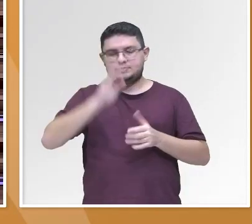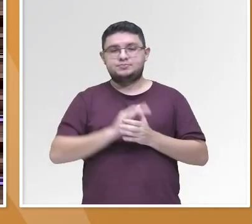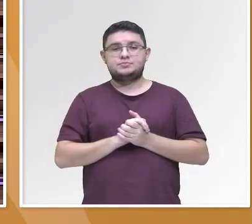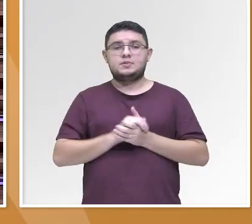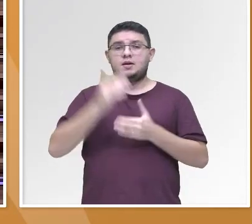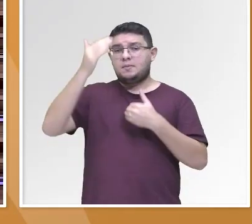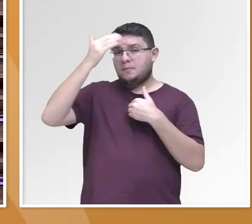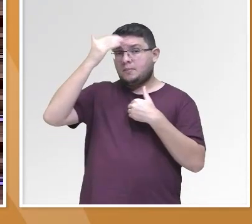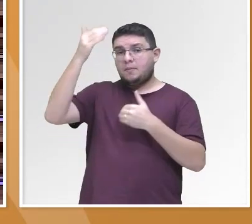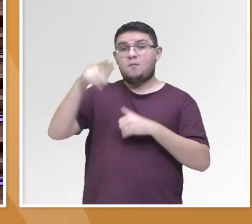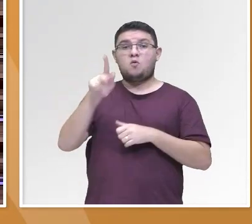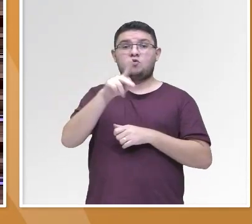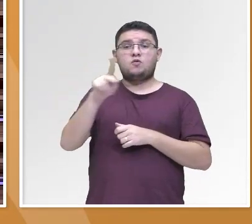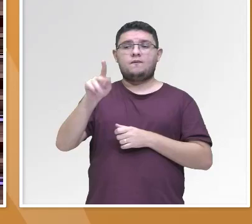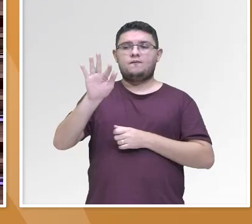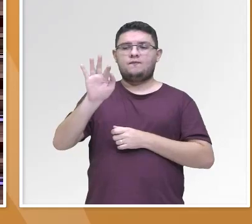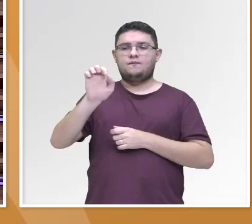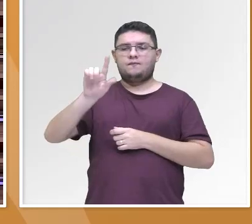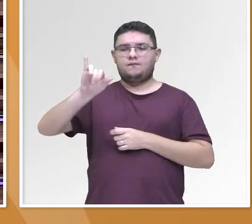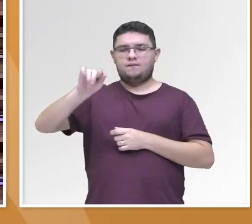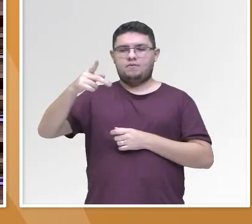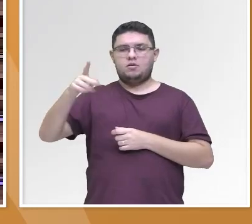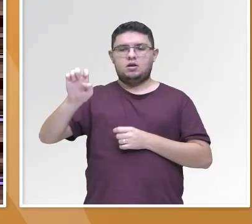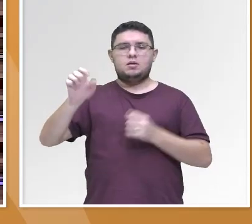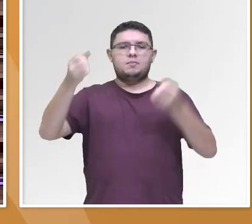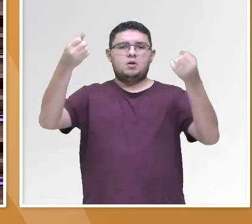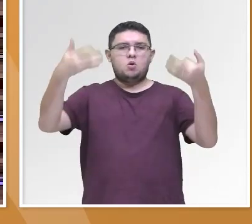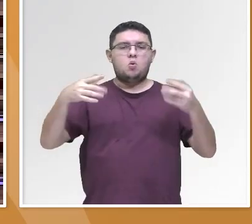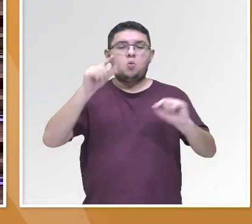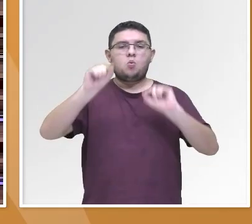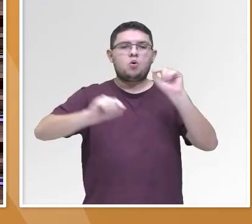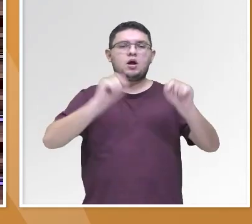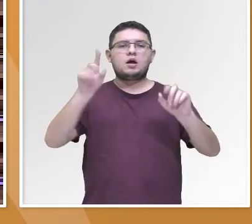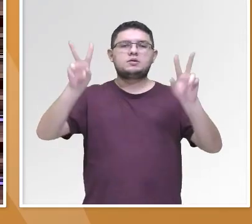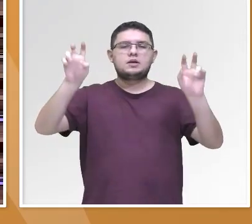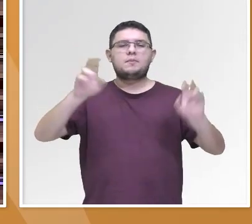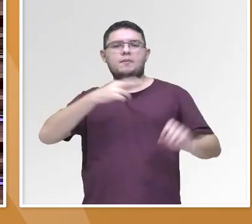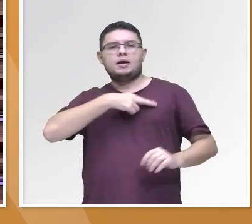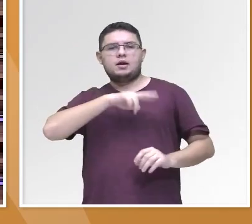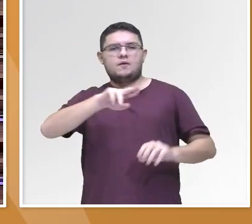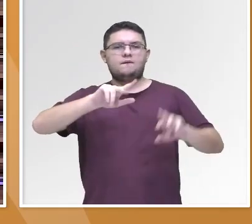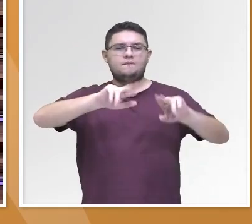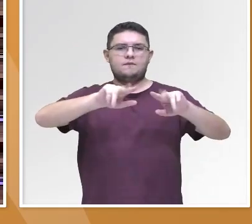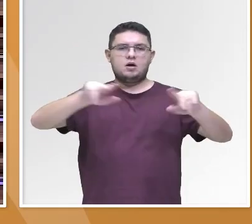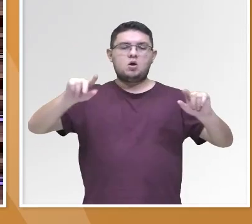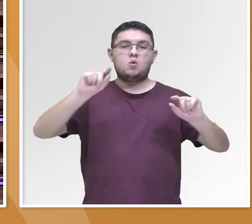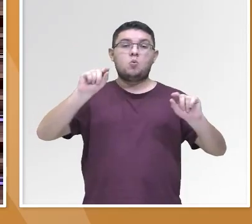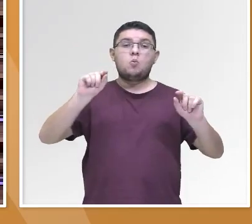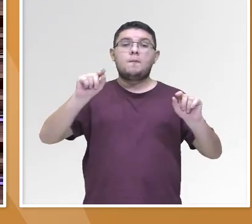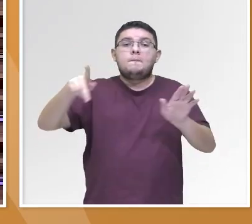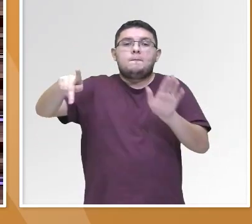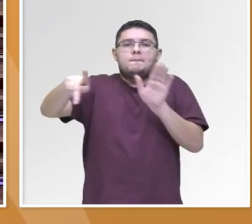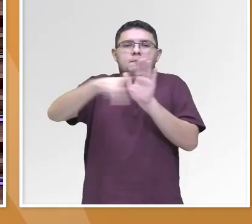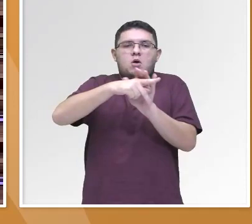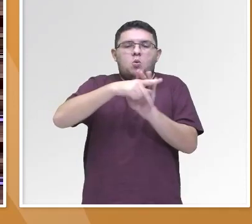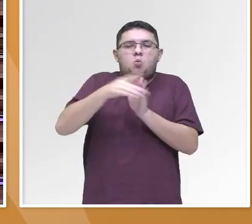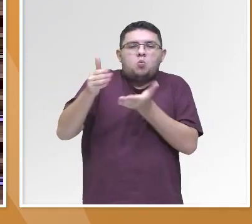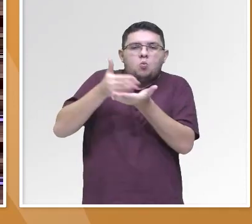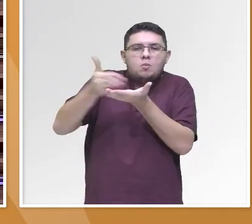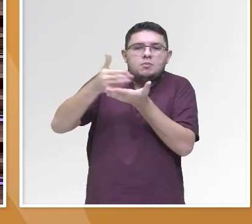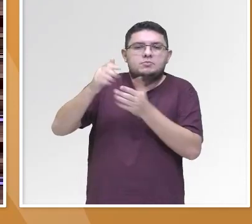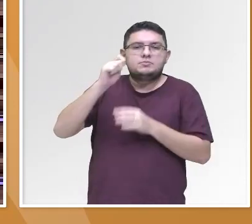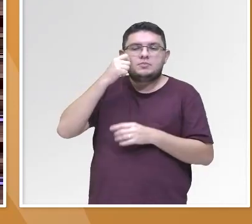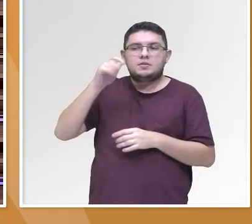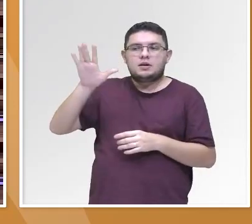sua contribuição aí, trazendo um pouco sobre a questão das religiões de matrizes africanas. Então, a gente tem Umbanda e candomblé, sendo que a Umbanda